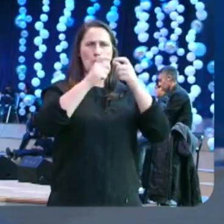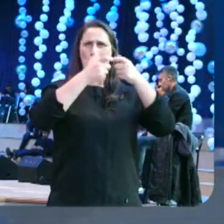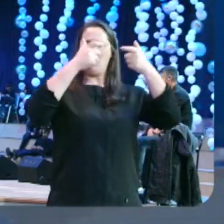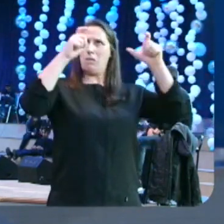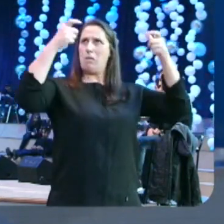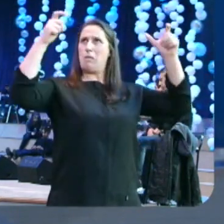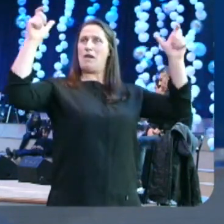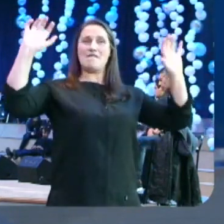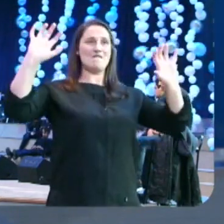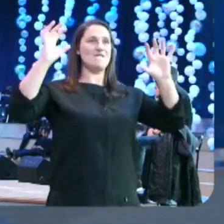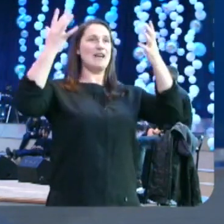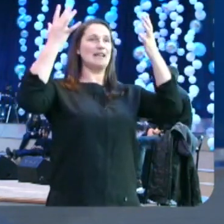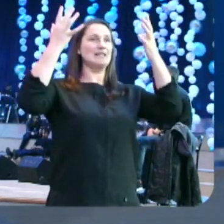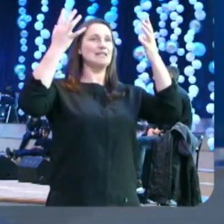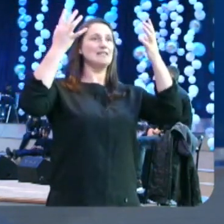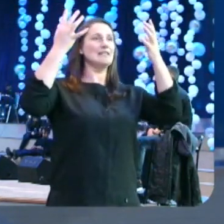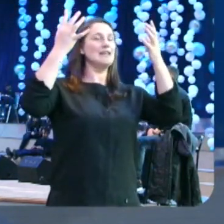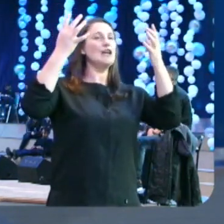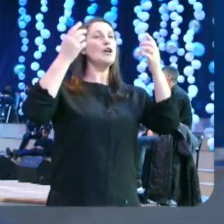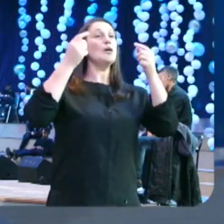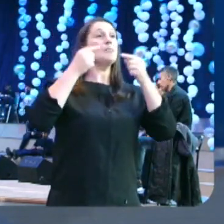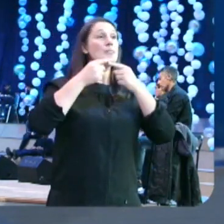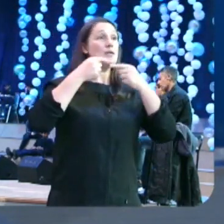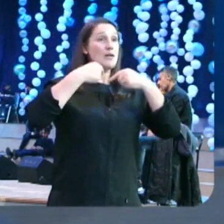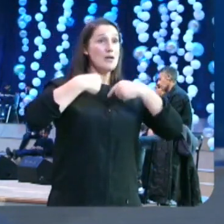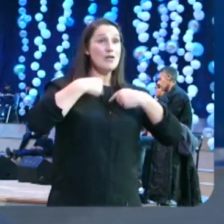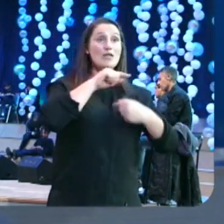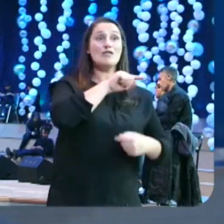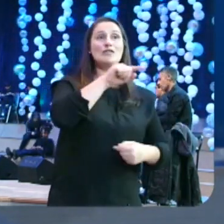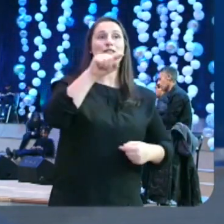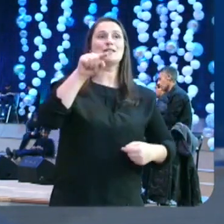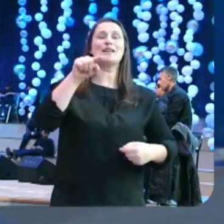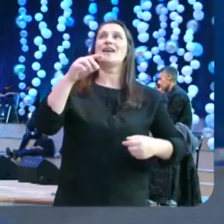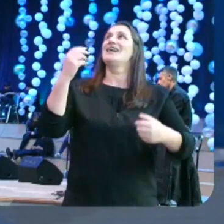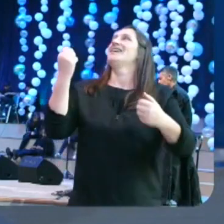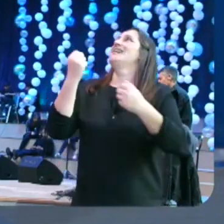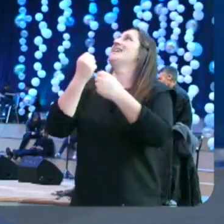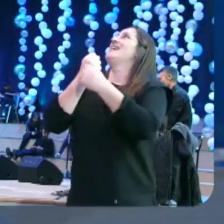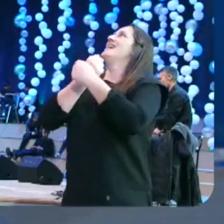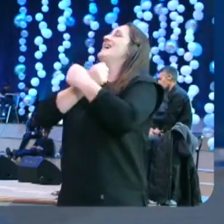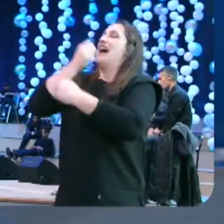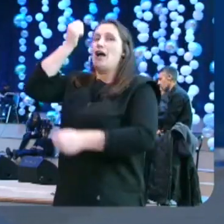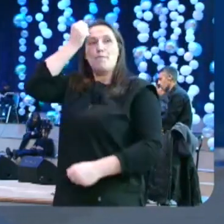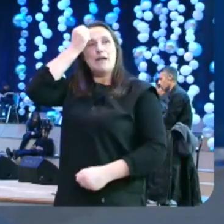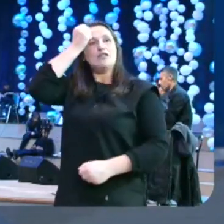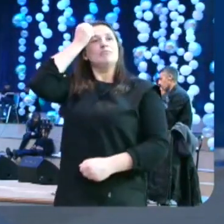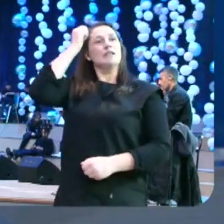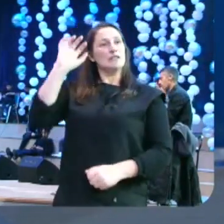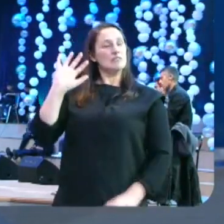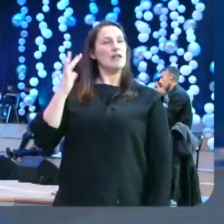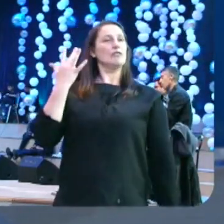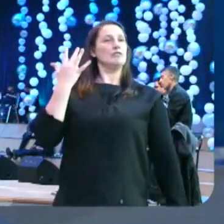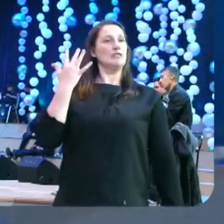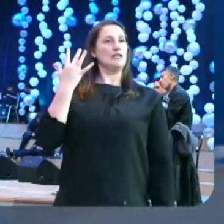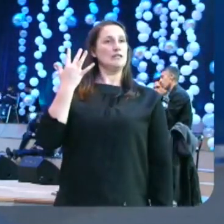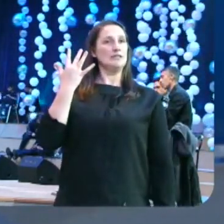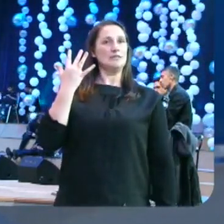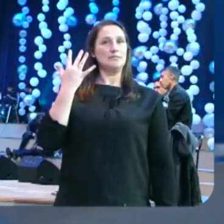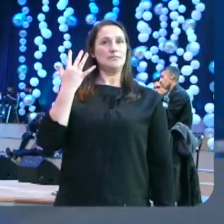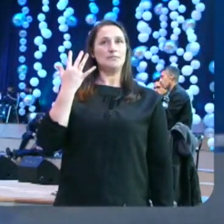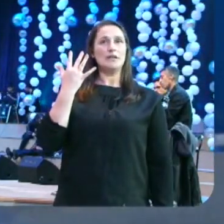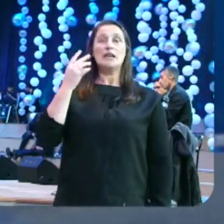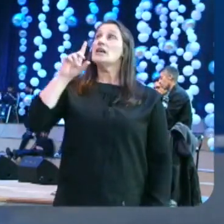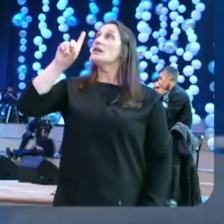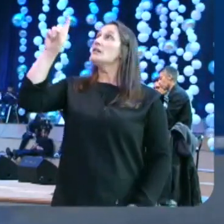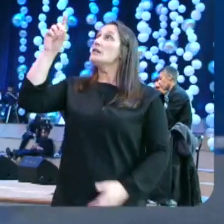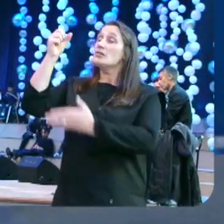simplesmente porque eu e você abraçamos o Pai. Que Deus nos ajude a ser pais e mães